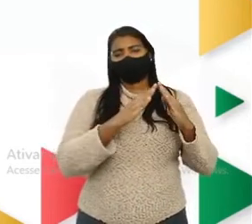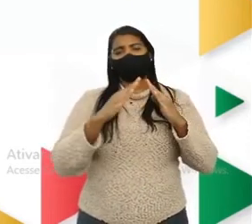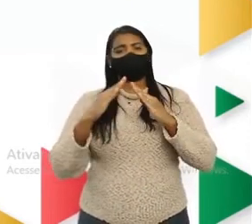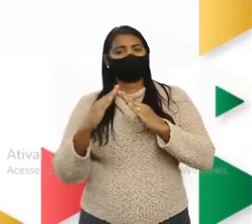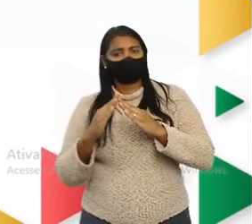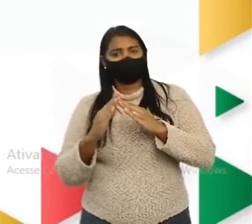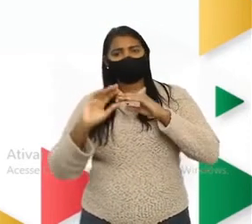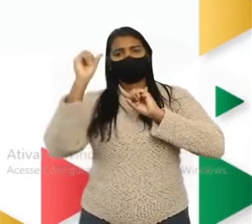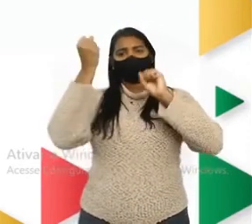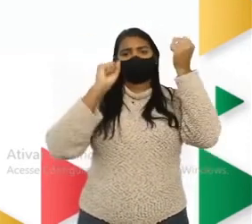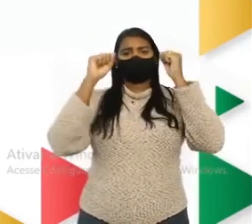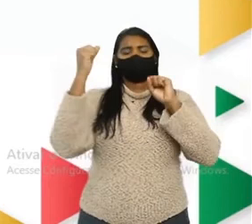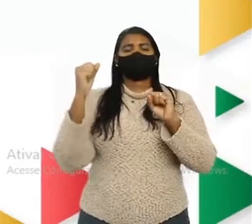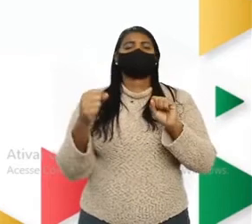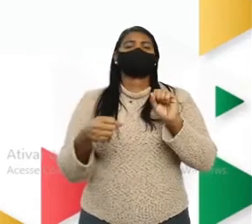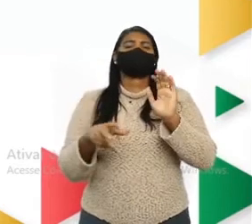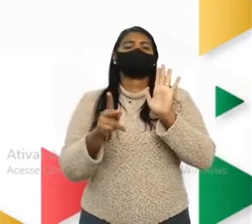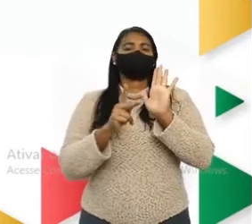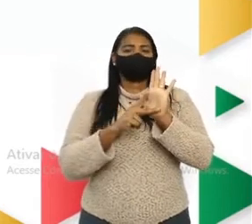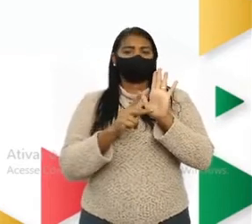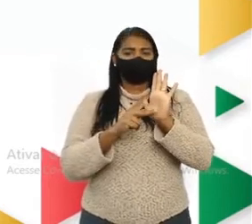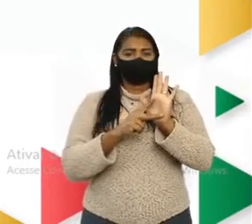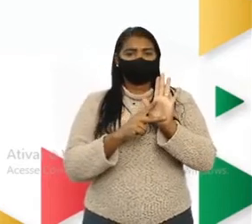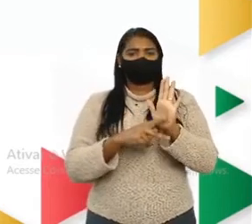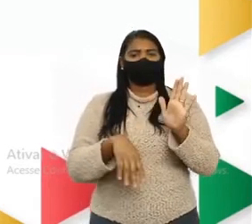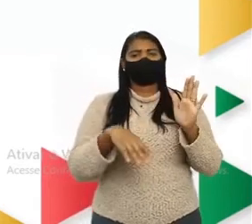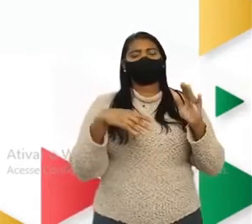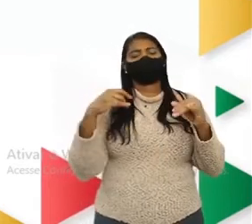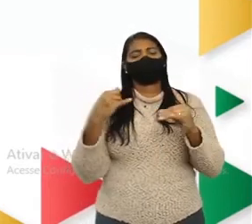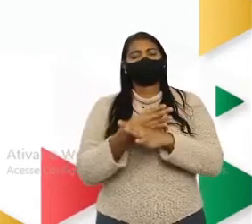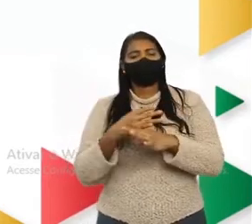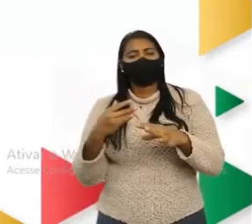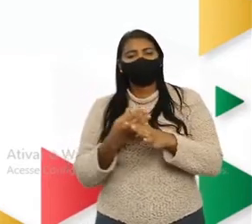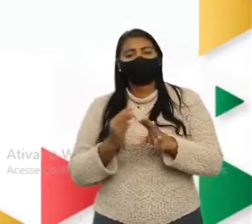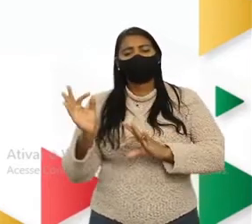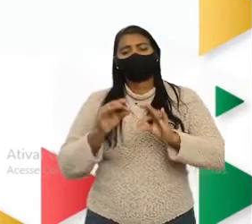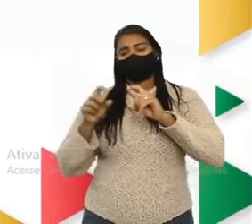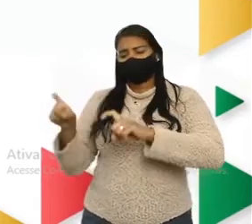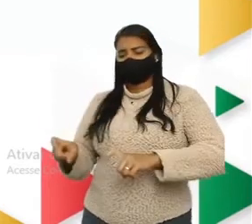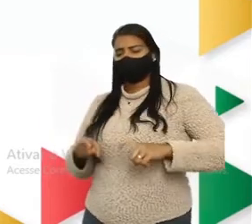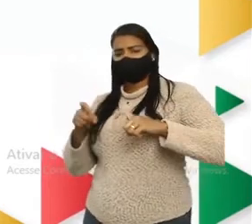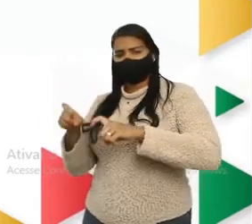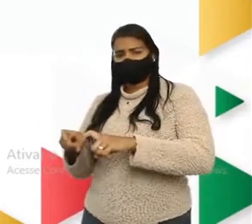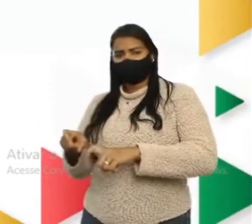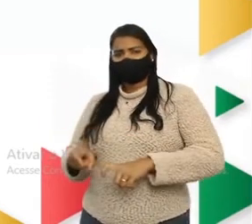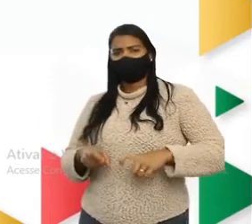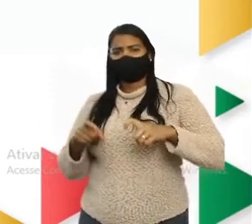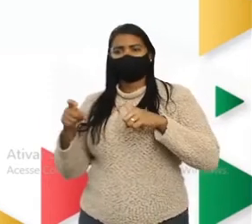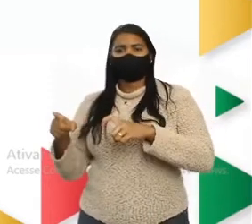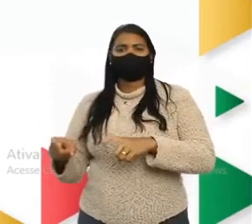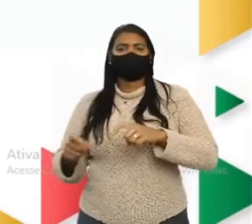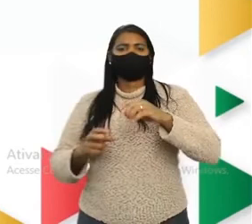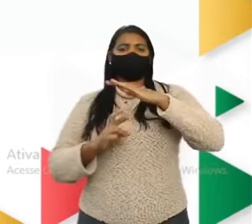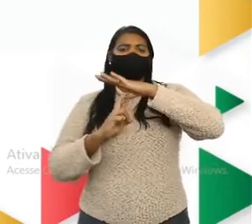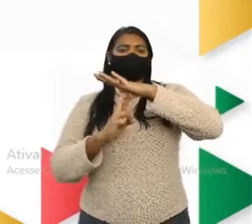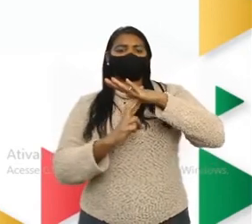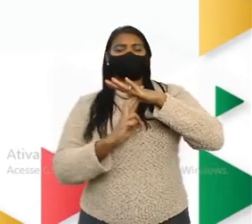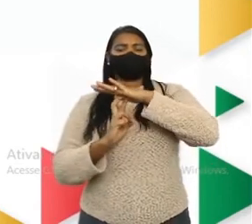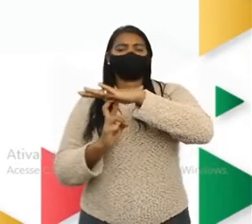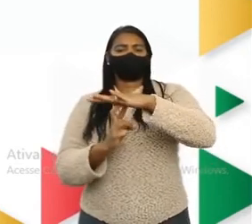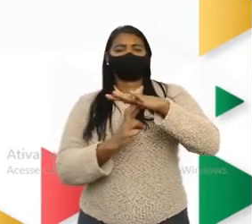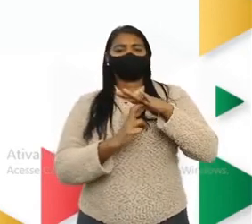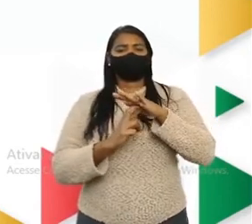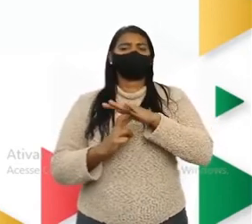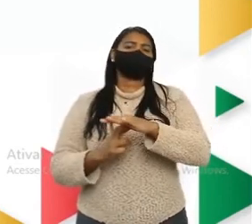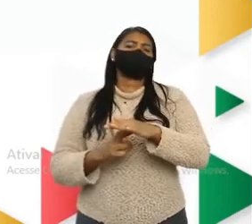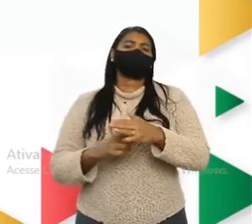e da própria cidade, certo? Isso sem falar na questão da produção agrícola, né, a questão da feira, das atividades